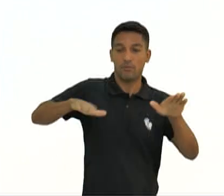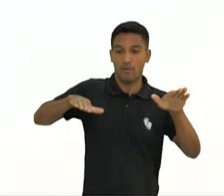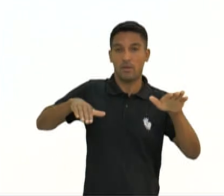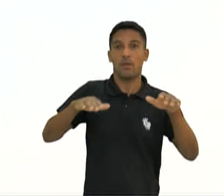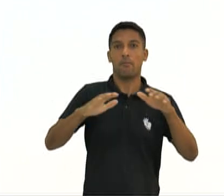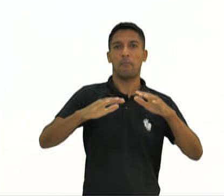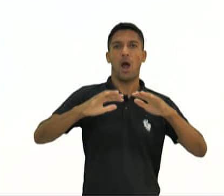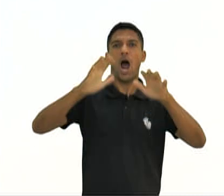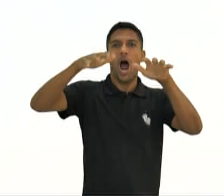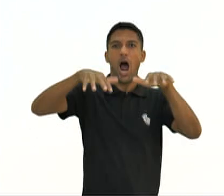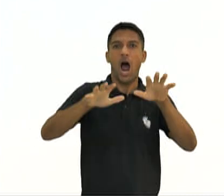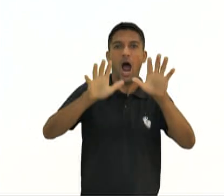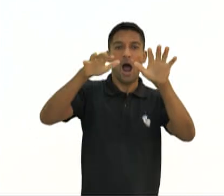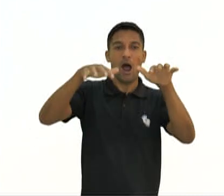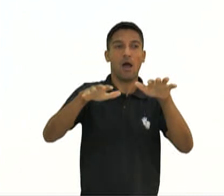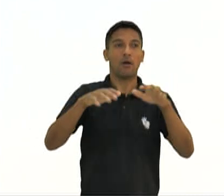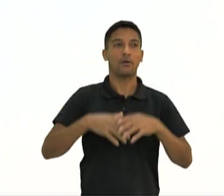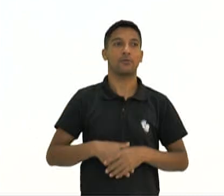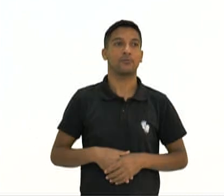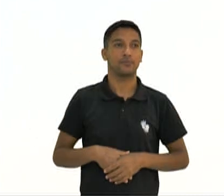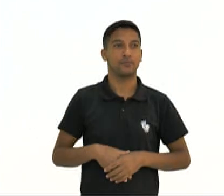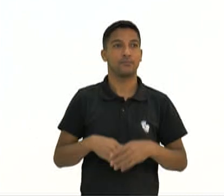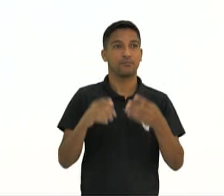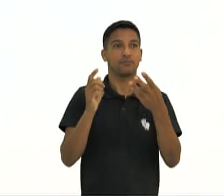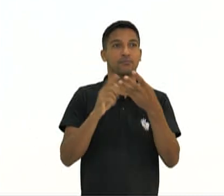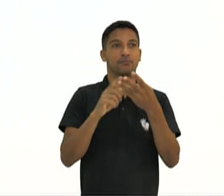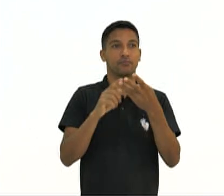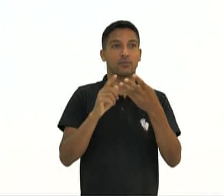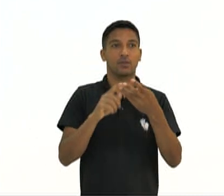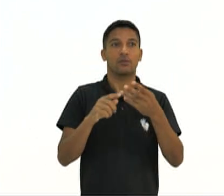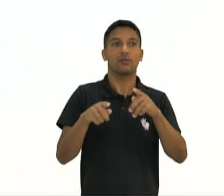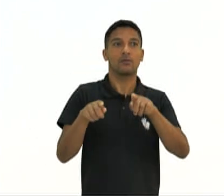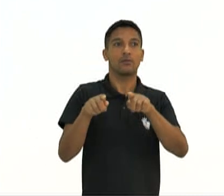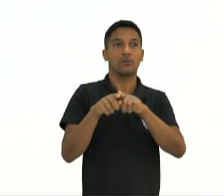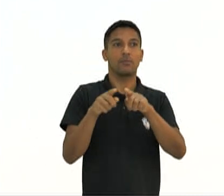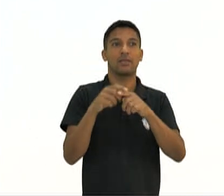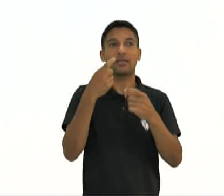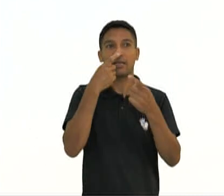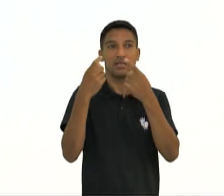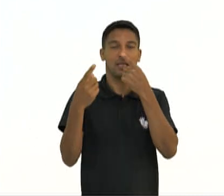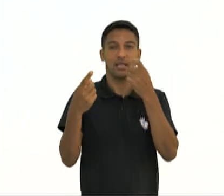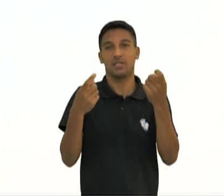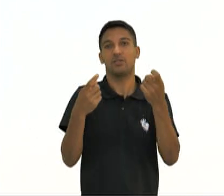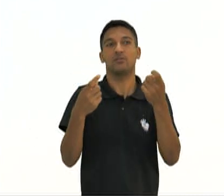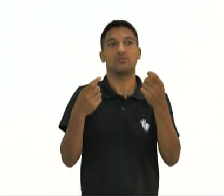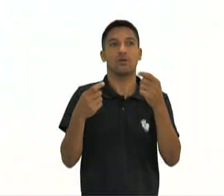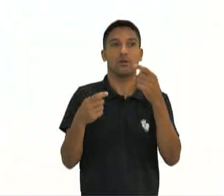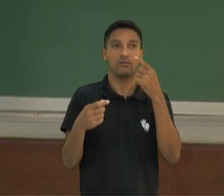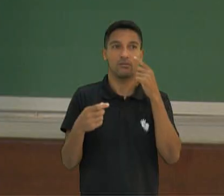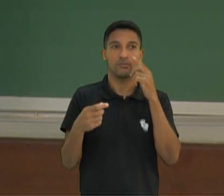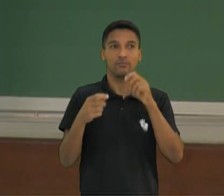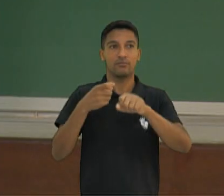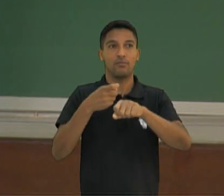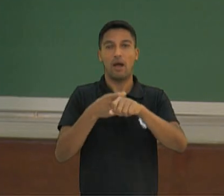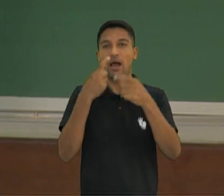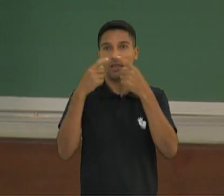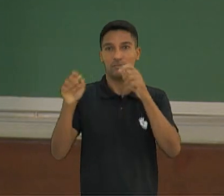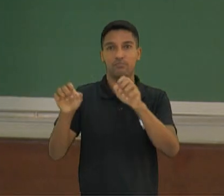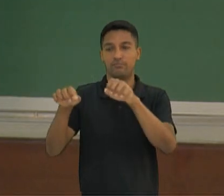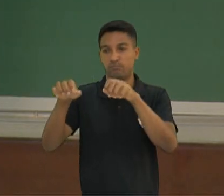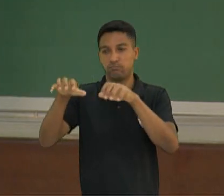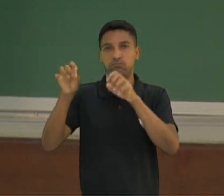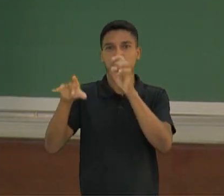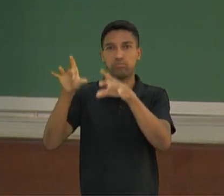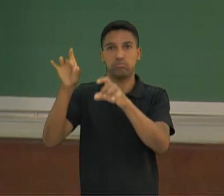resíduos, queimadas, a questão do deflorestamento e a desertificação, além de secas. Então, analisando